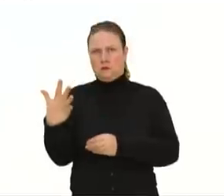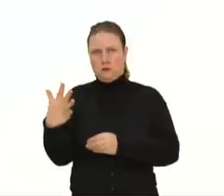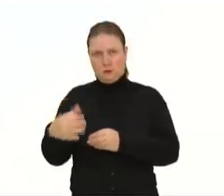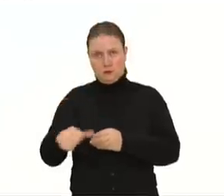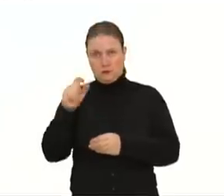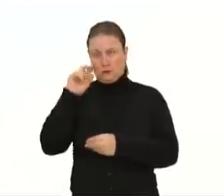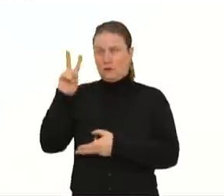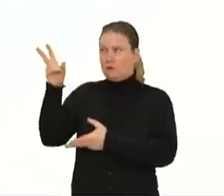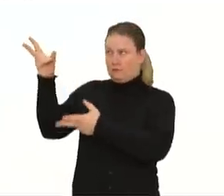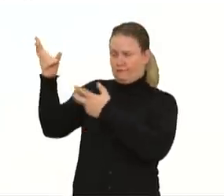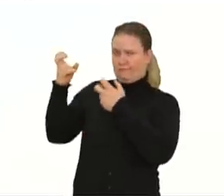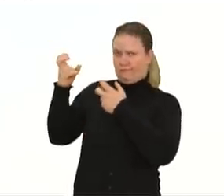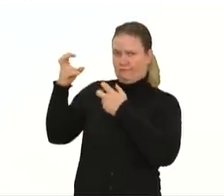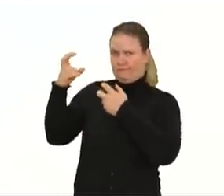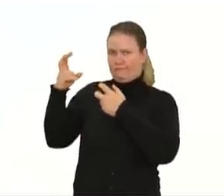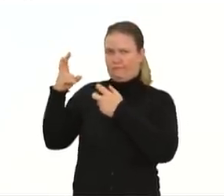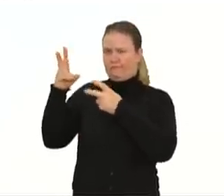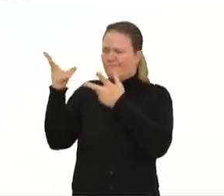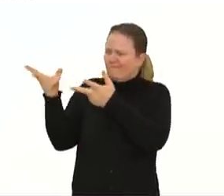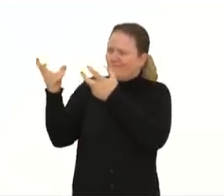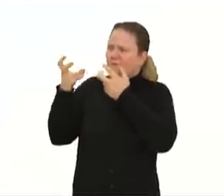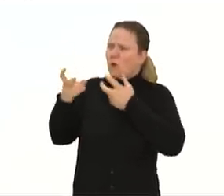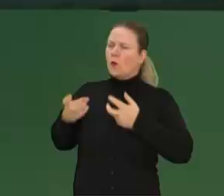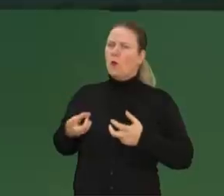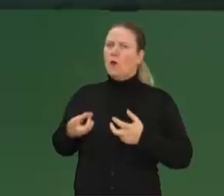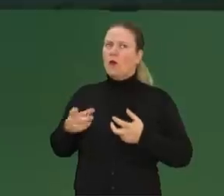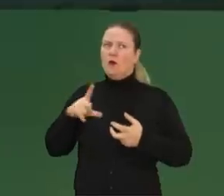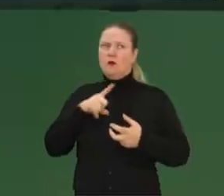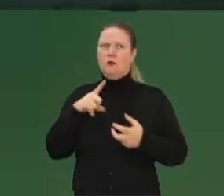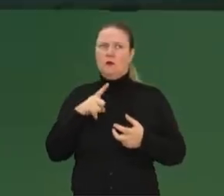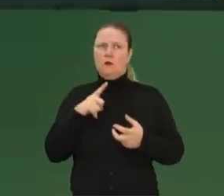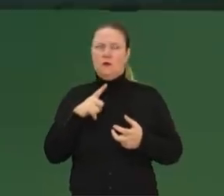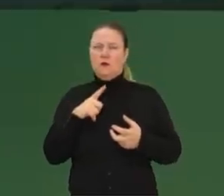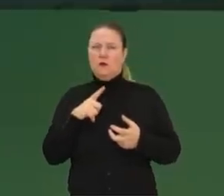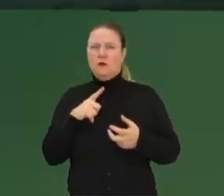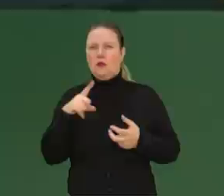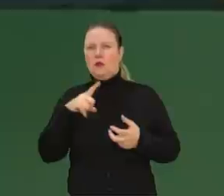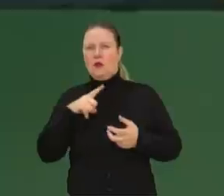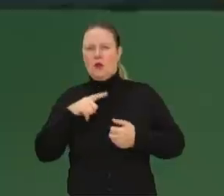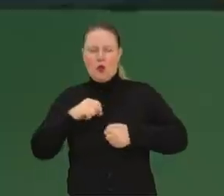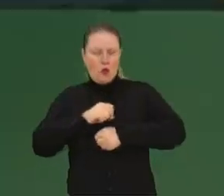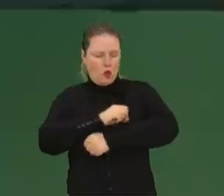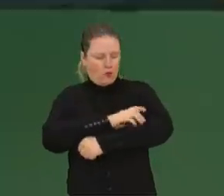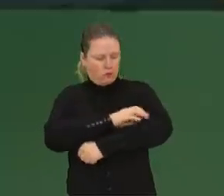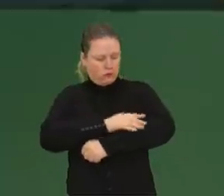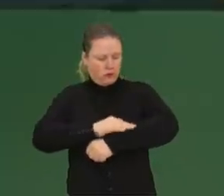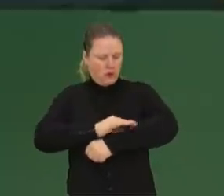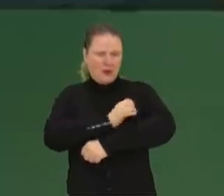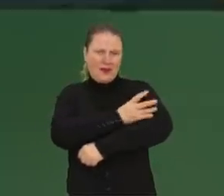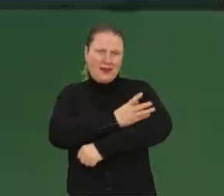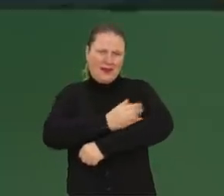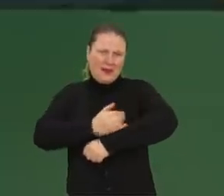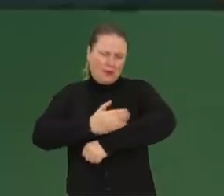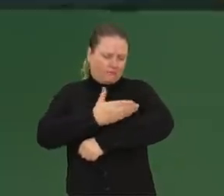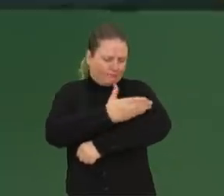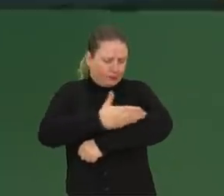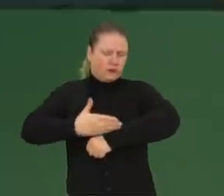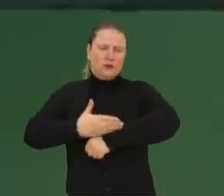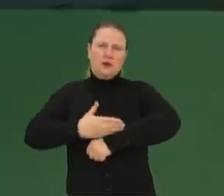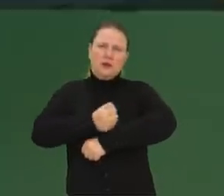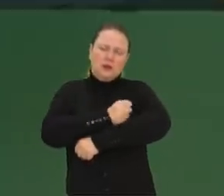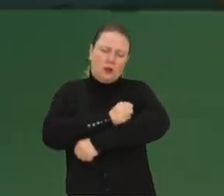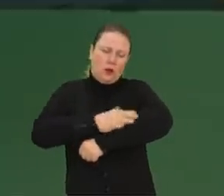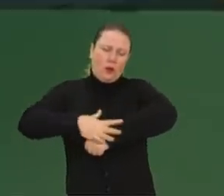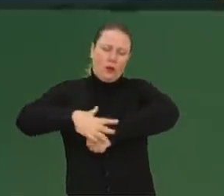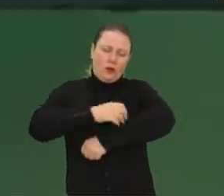vamos analisar a imagem? Olha só, aqui nós temos um capilar, um vasinho sanguíneo rompido, com sangramento. E